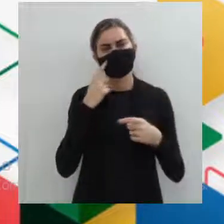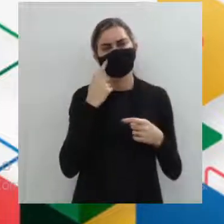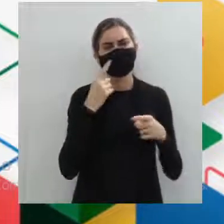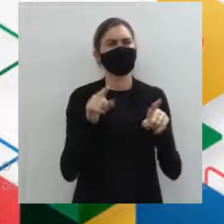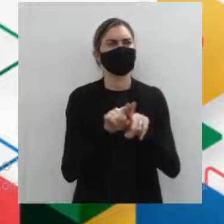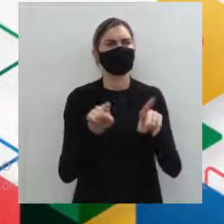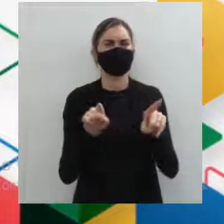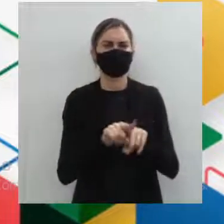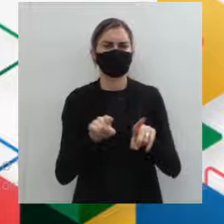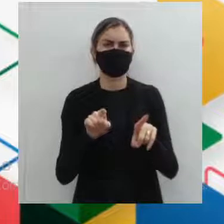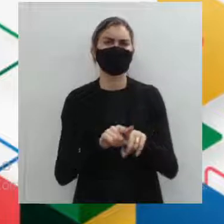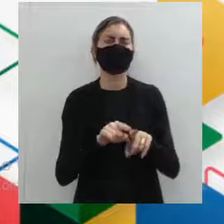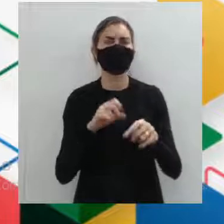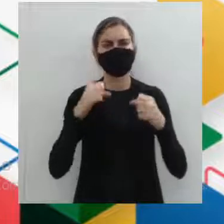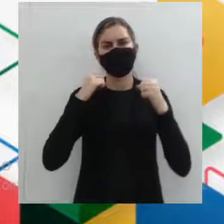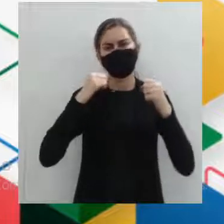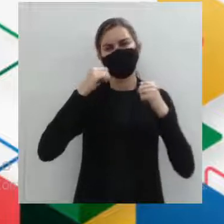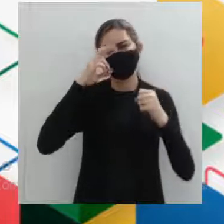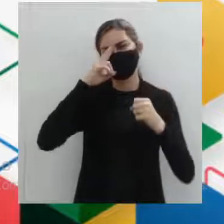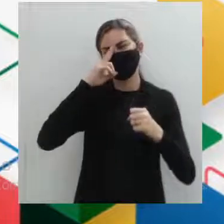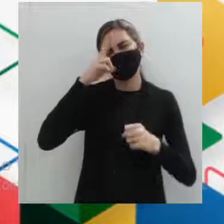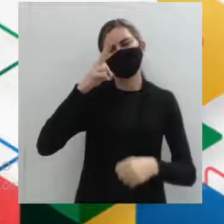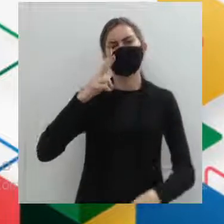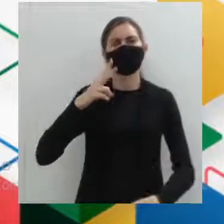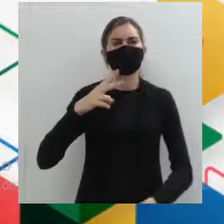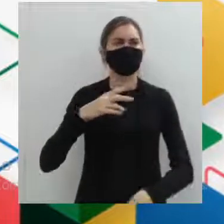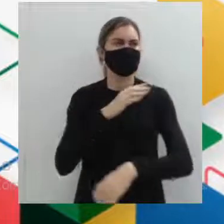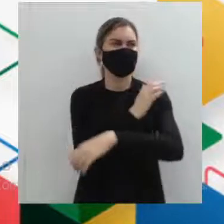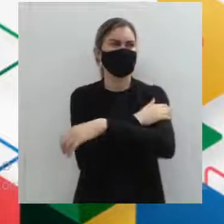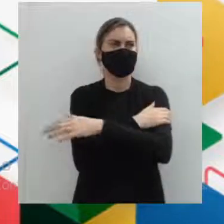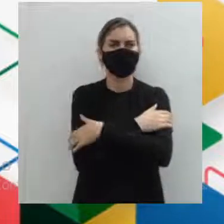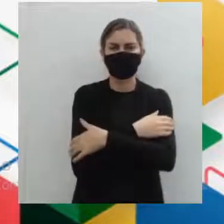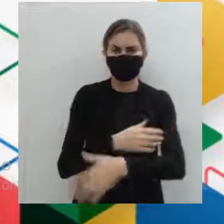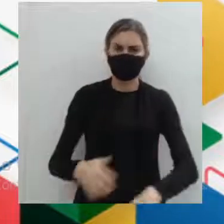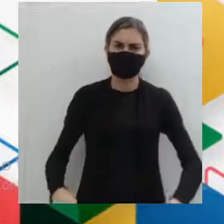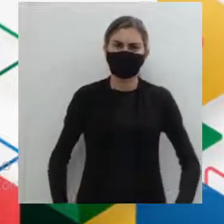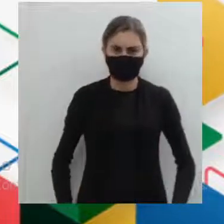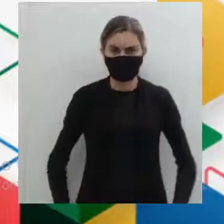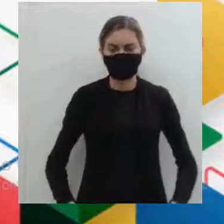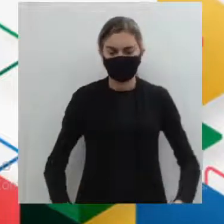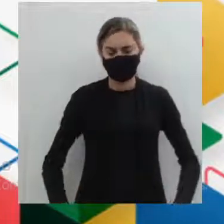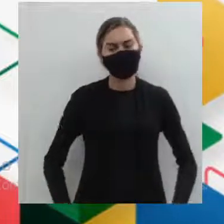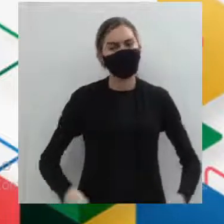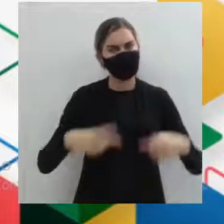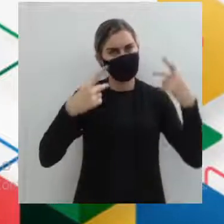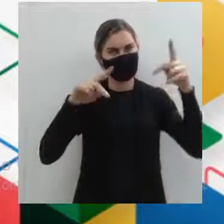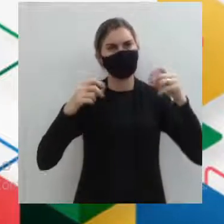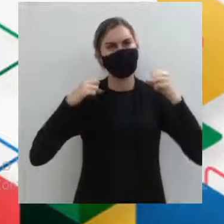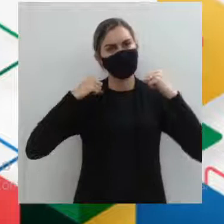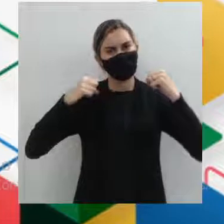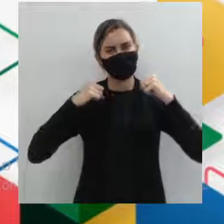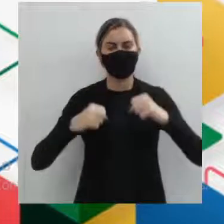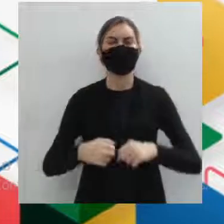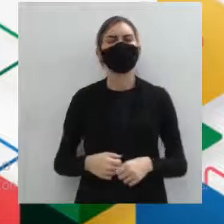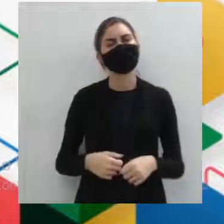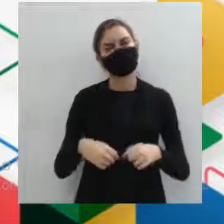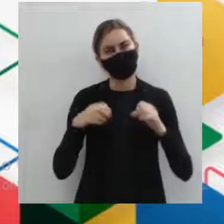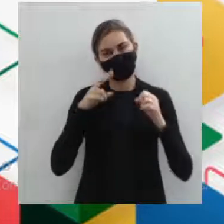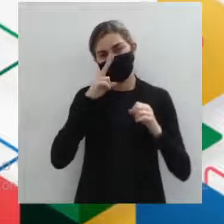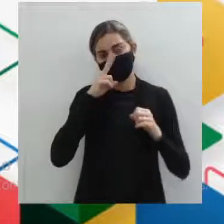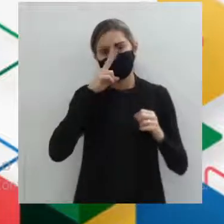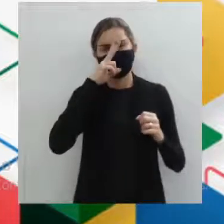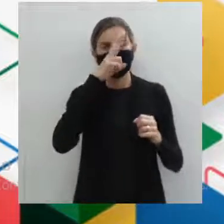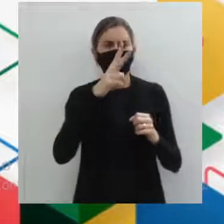a força, né, nos membros inferiores, para que haja justamente essa força